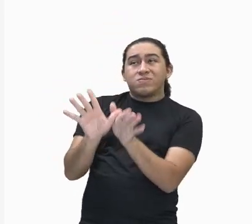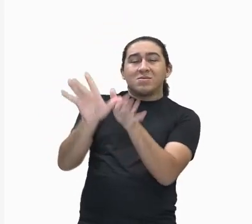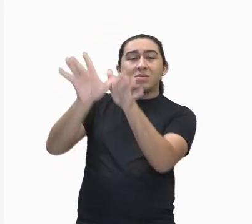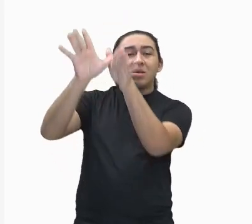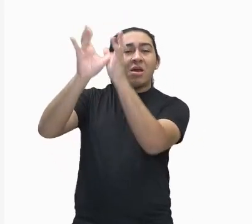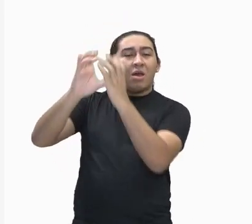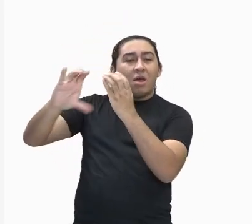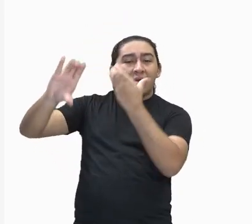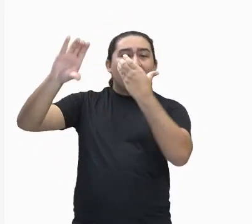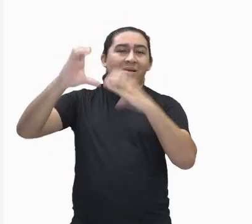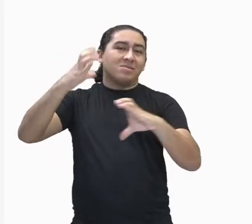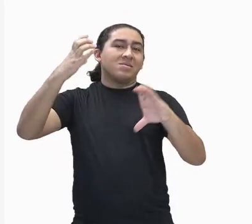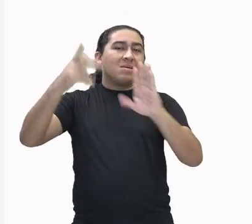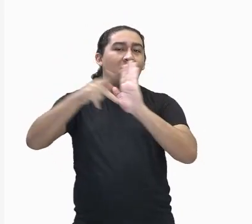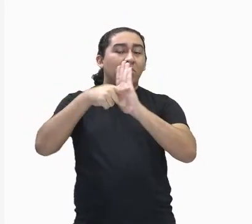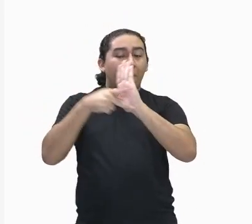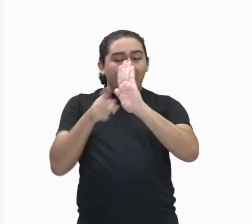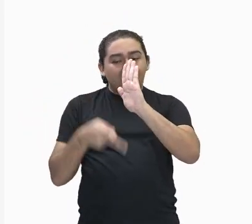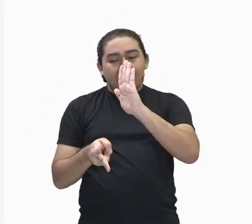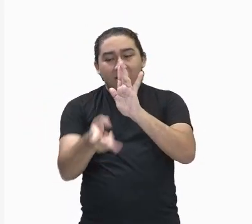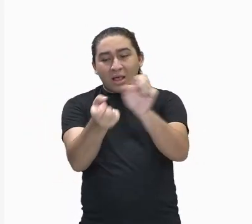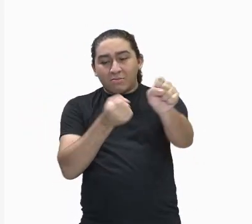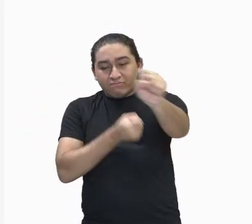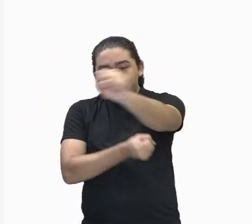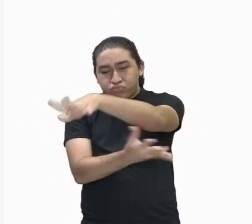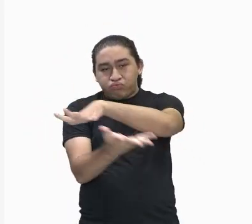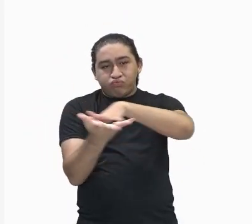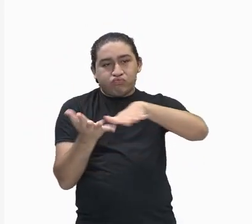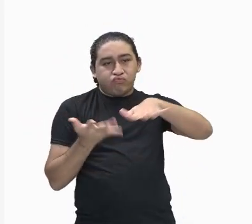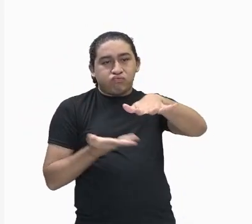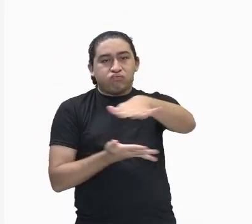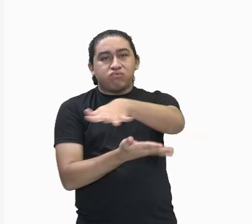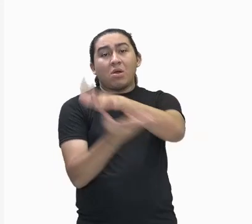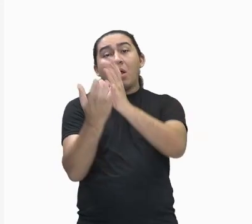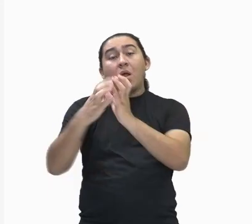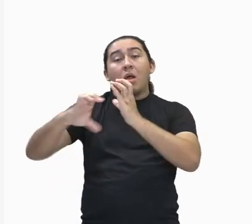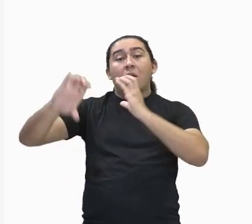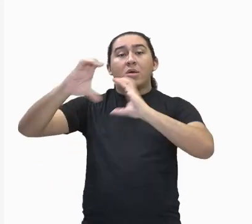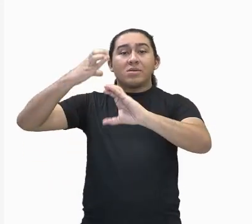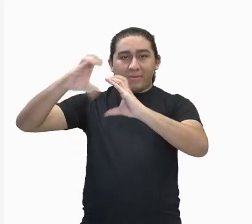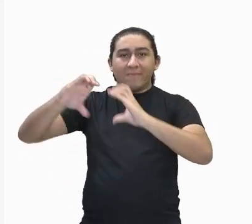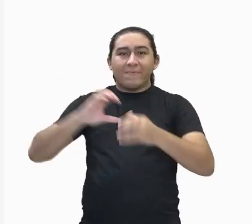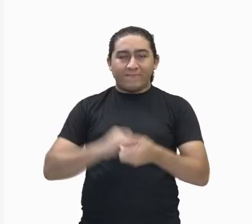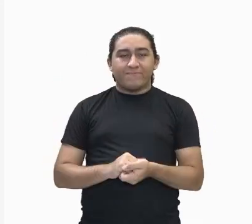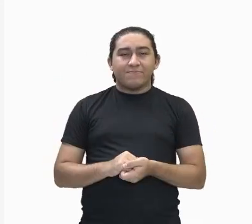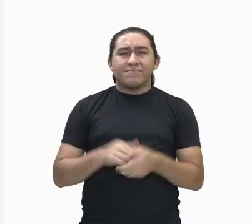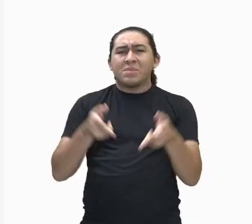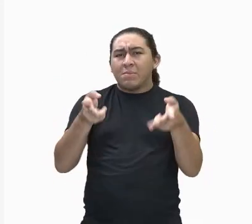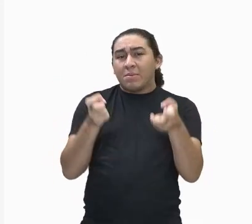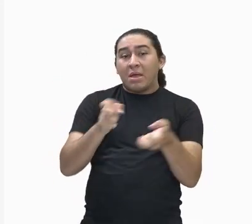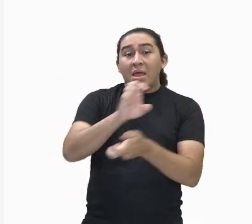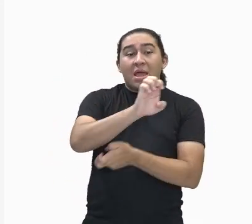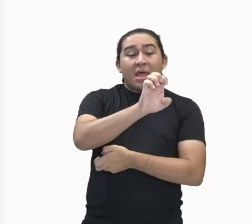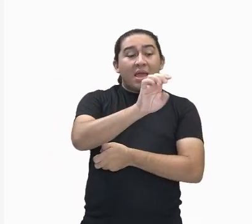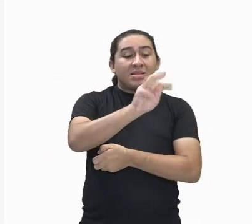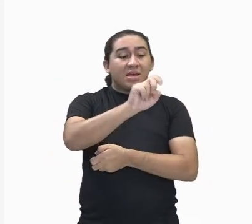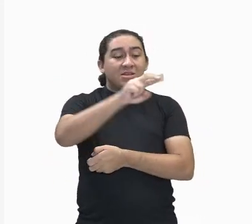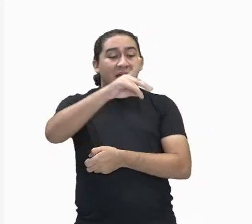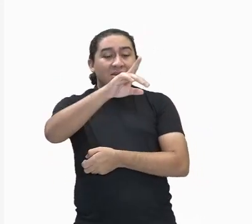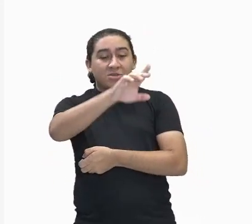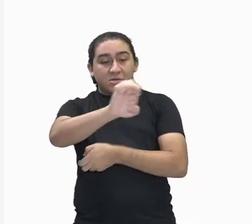da eternidade que os astros canta. Olha aí, eternidade e astros também